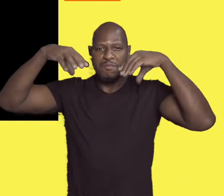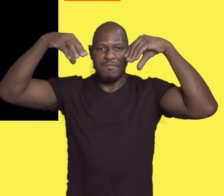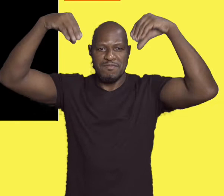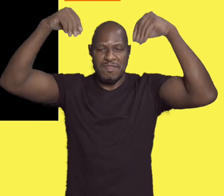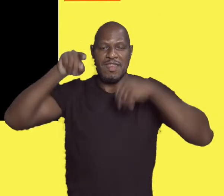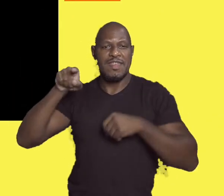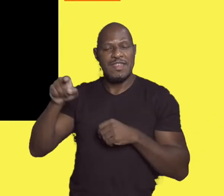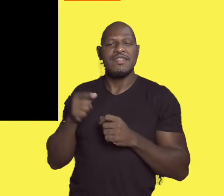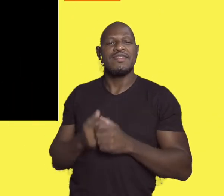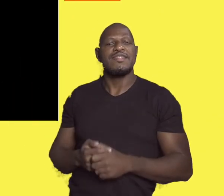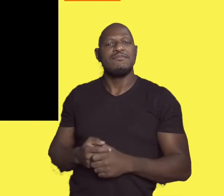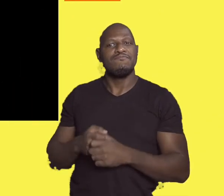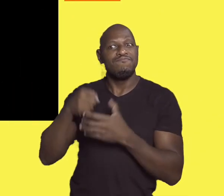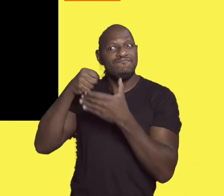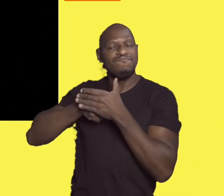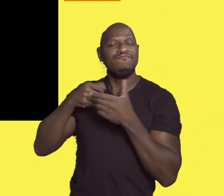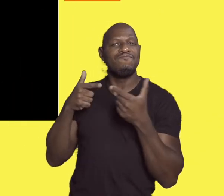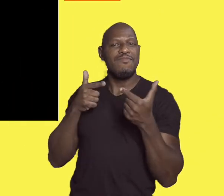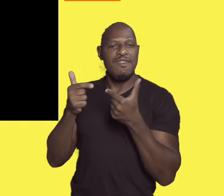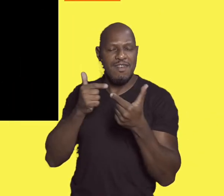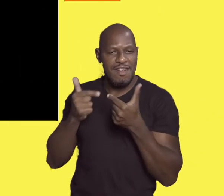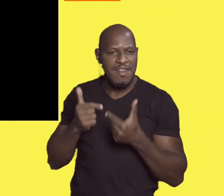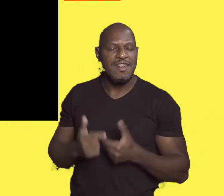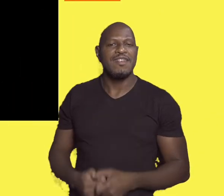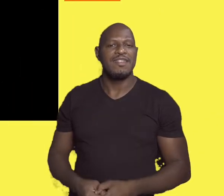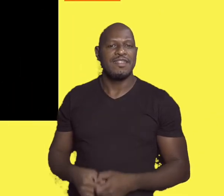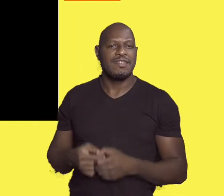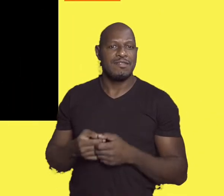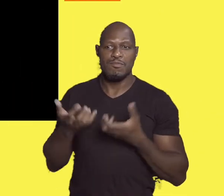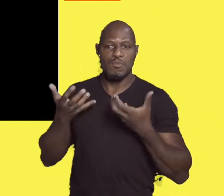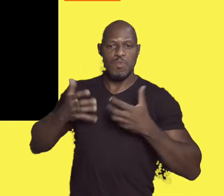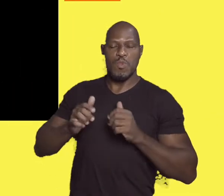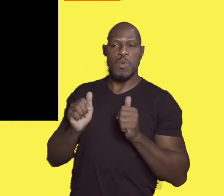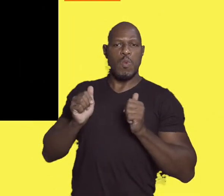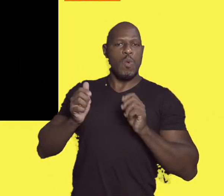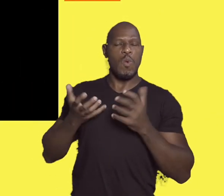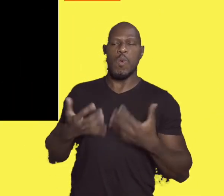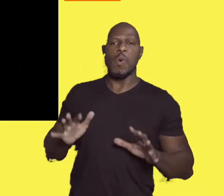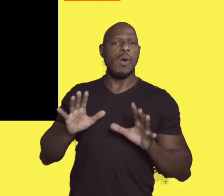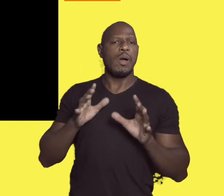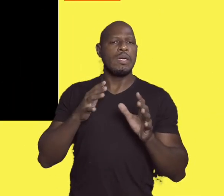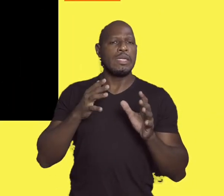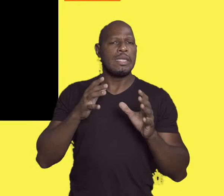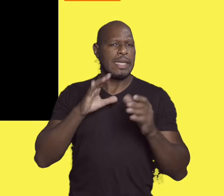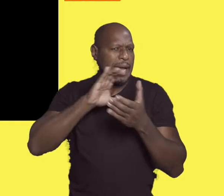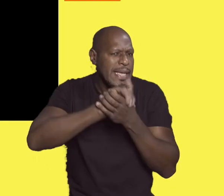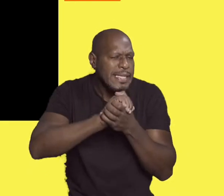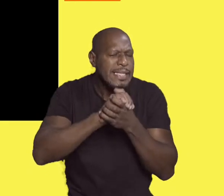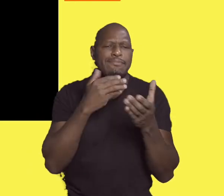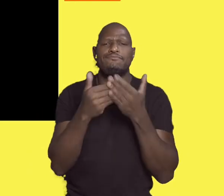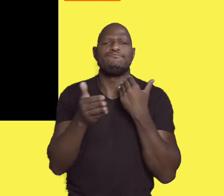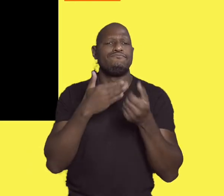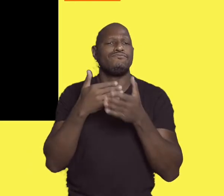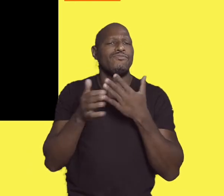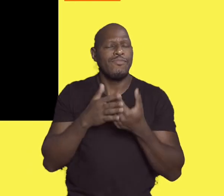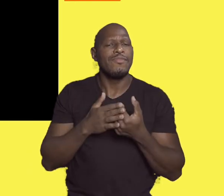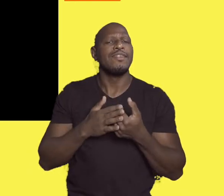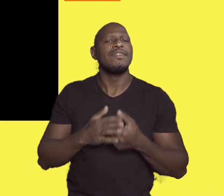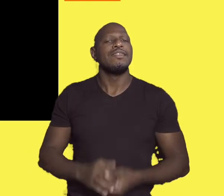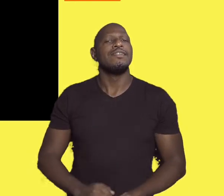grande guerreira que se recusa a casar com qualquer um, então ela